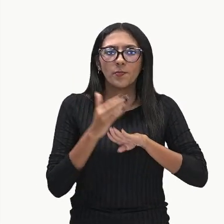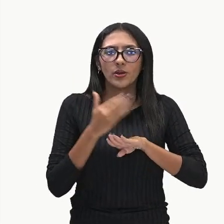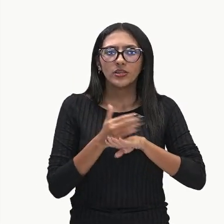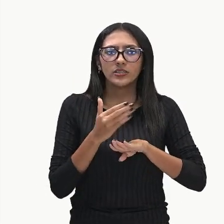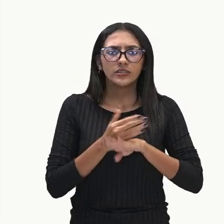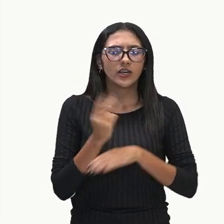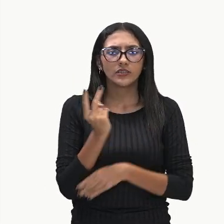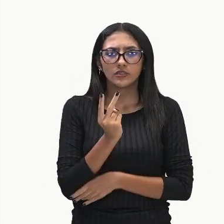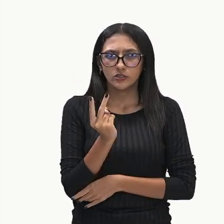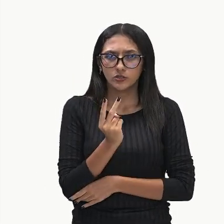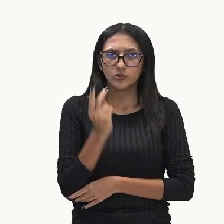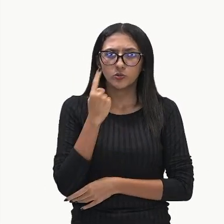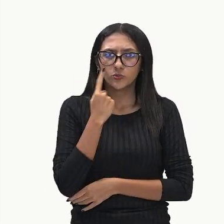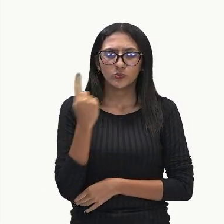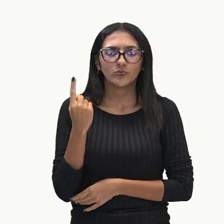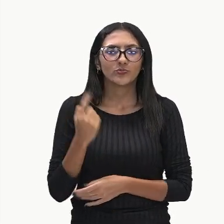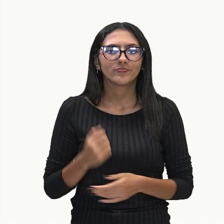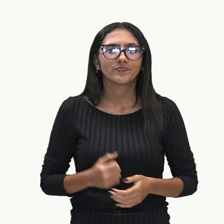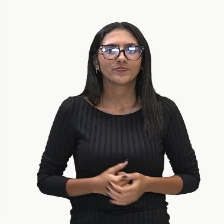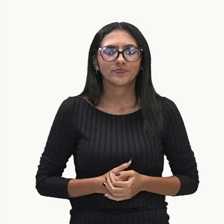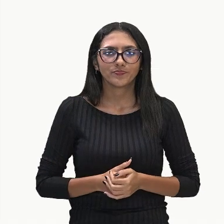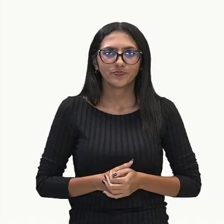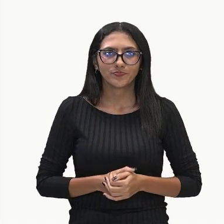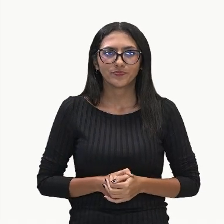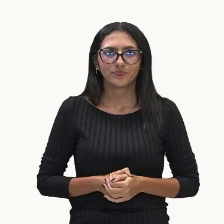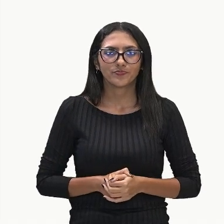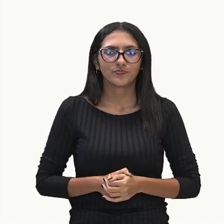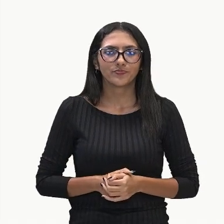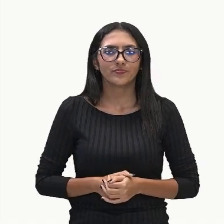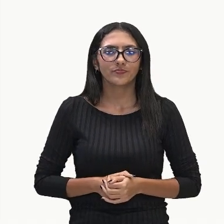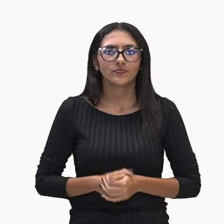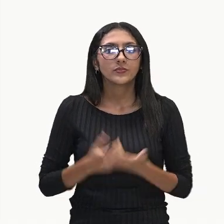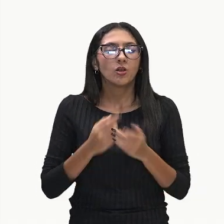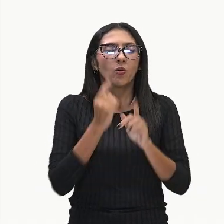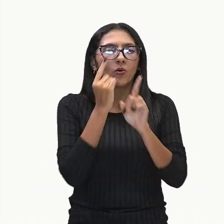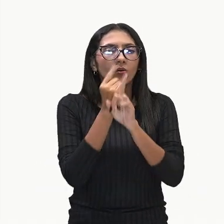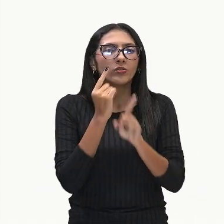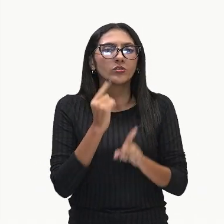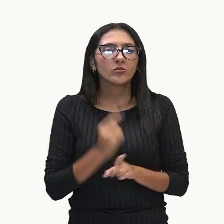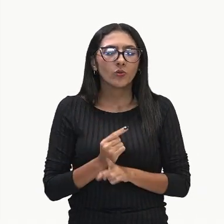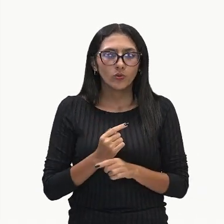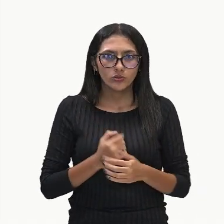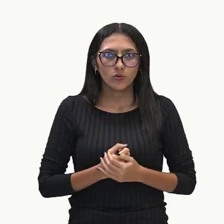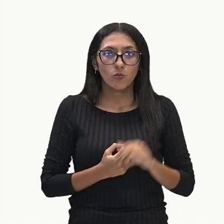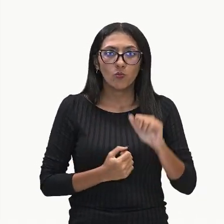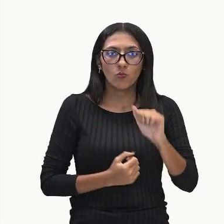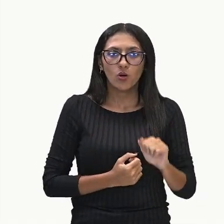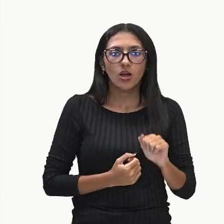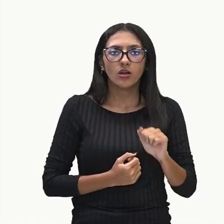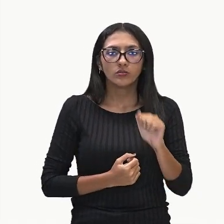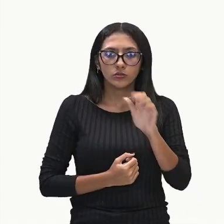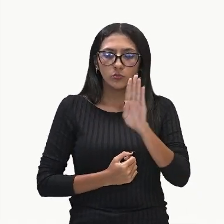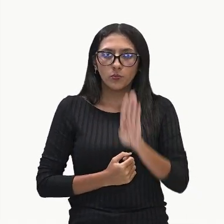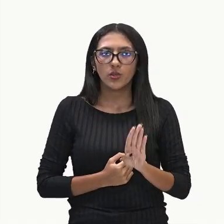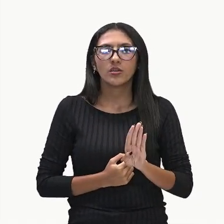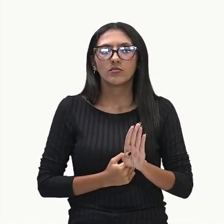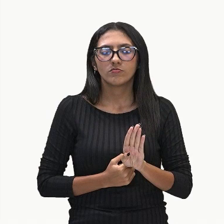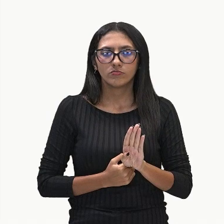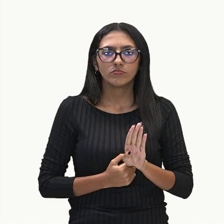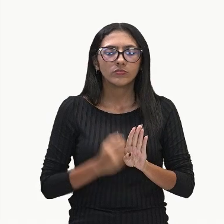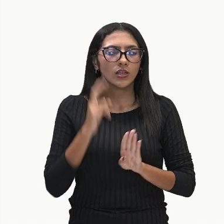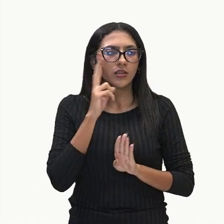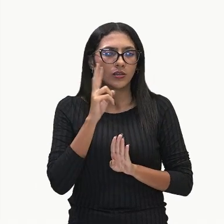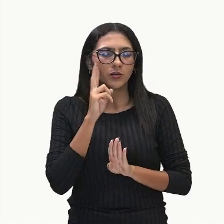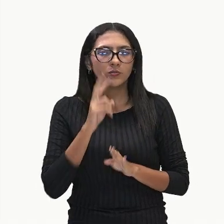equação incompleta. Antes de iniciar, identifique logo quem é o A e quem é o B. Não